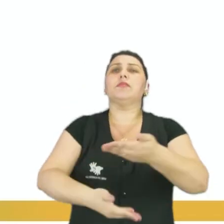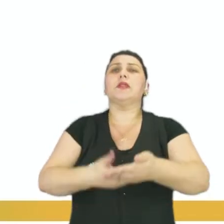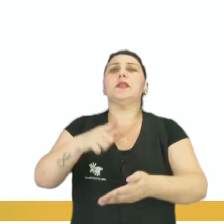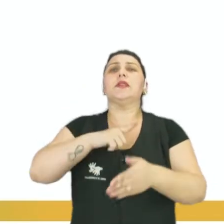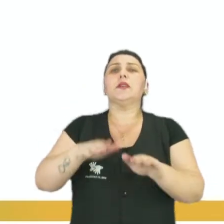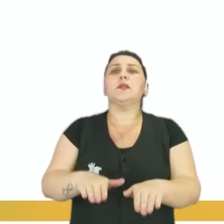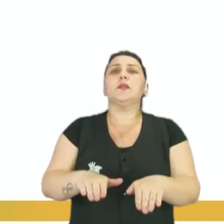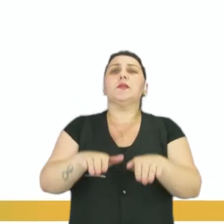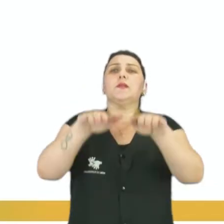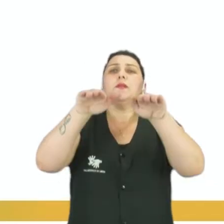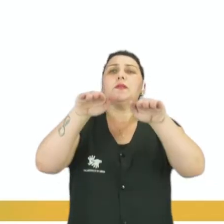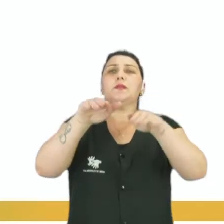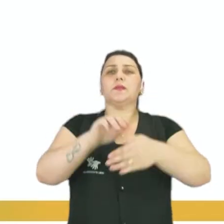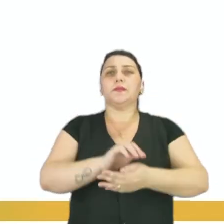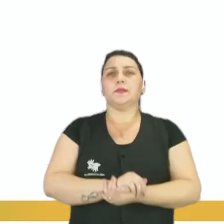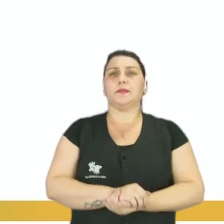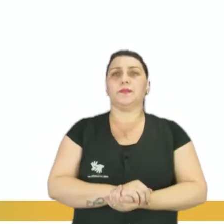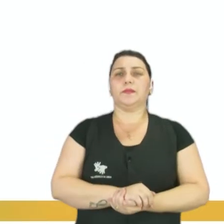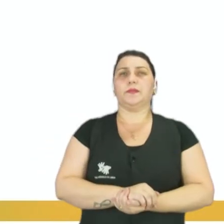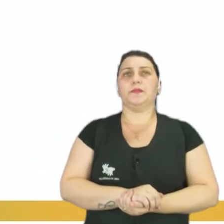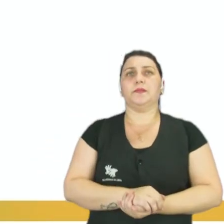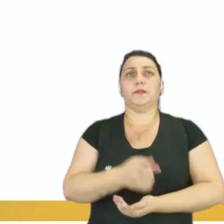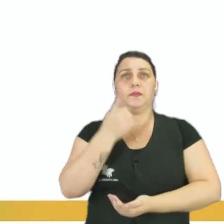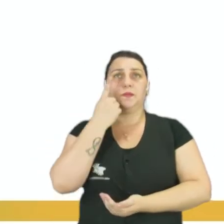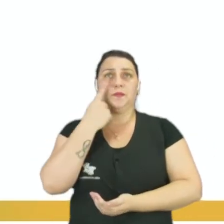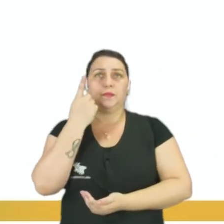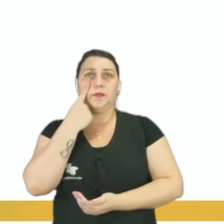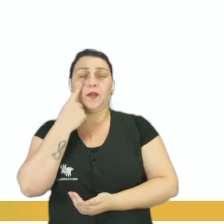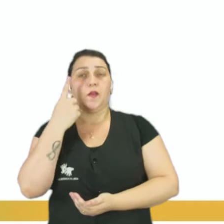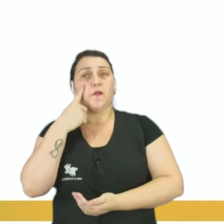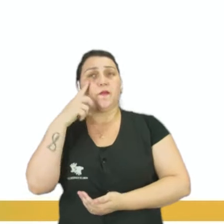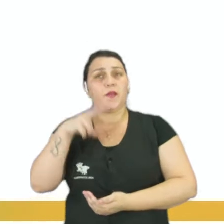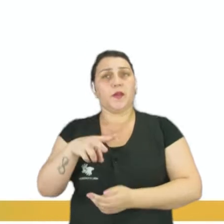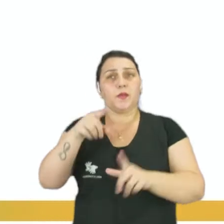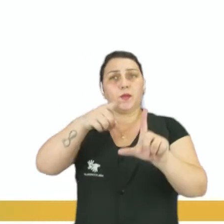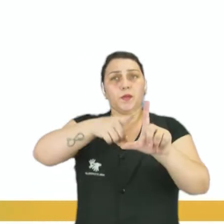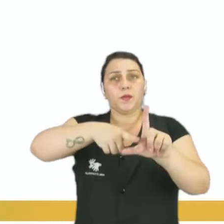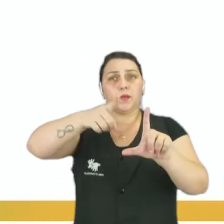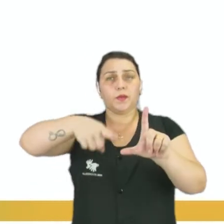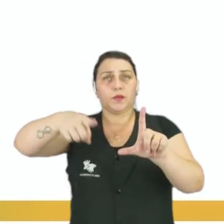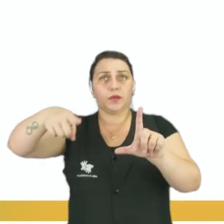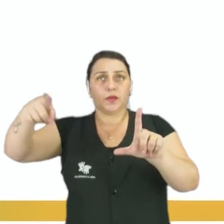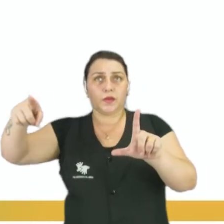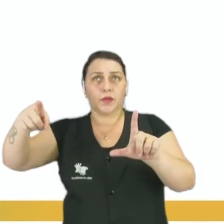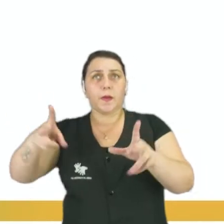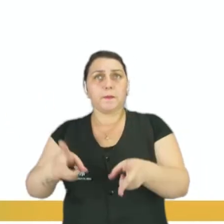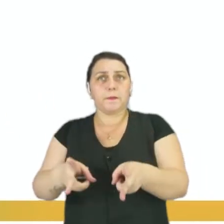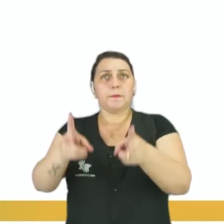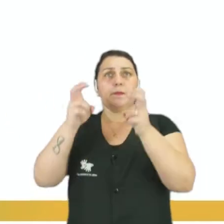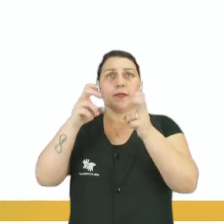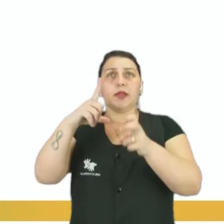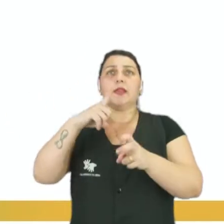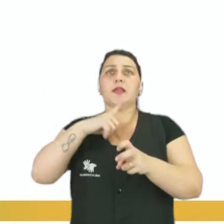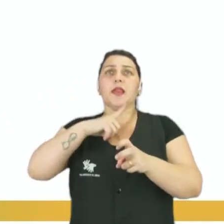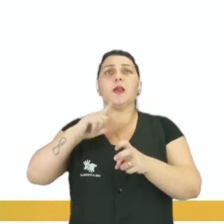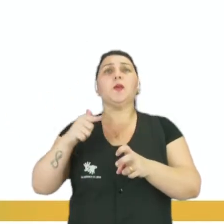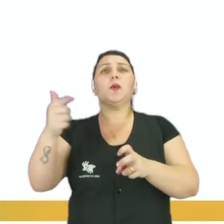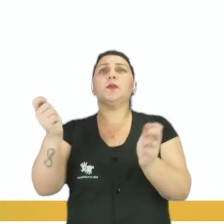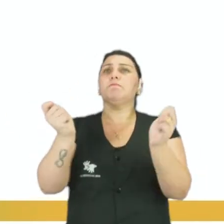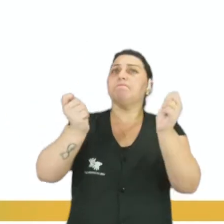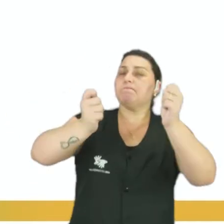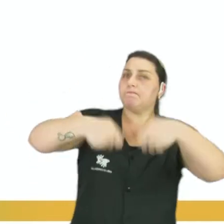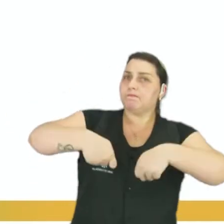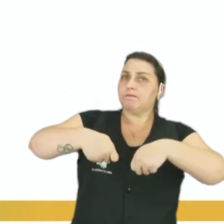Elas têm de proporcionalidade bom Então olha só gente observando o gráfico nós vamos perceber que há